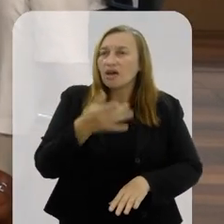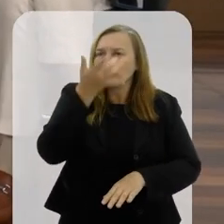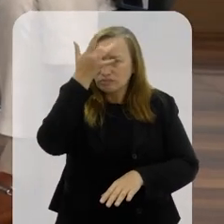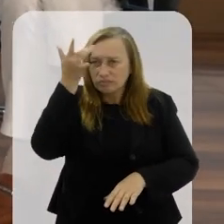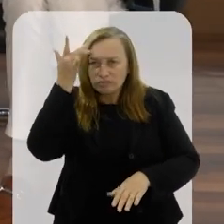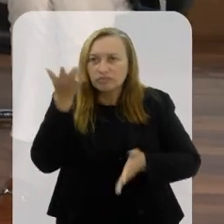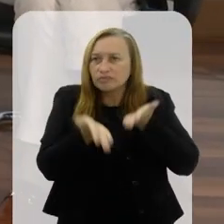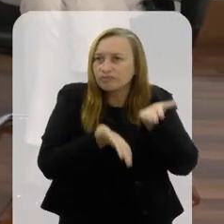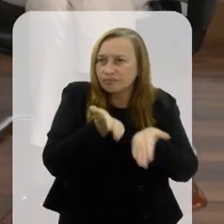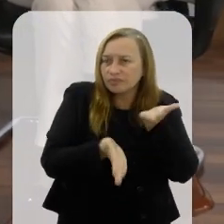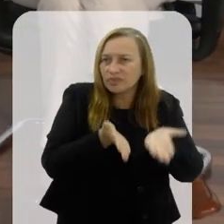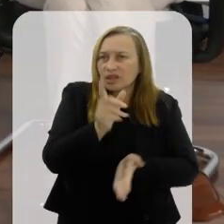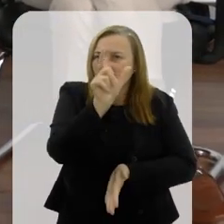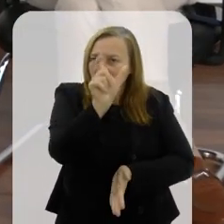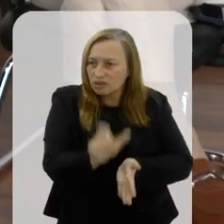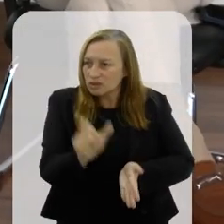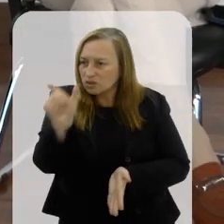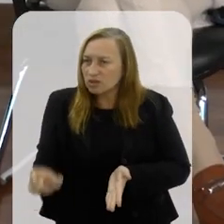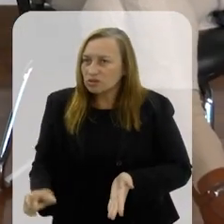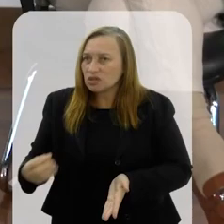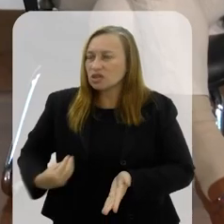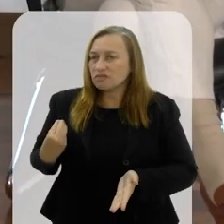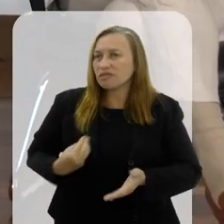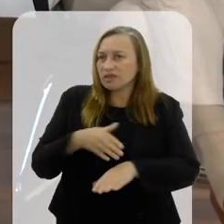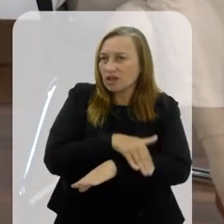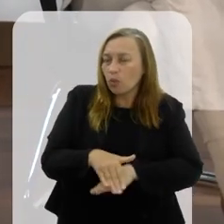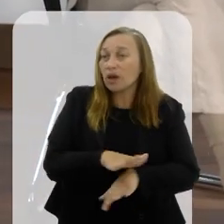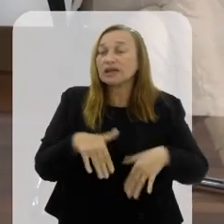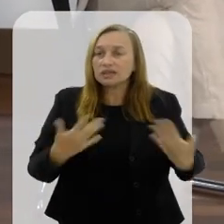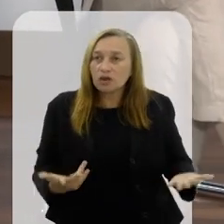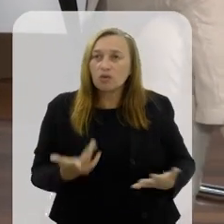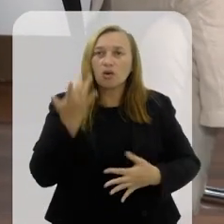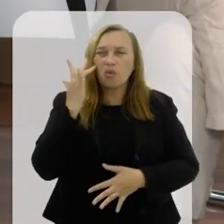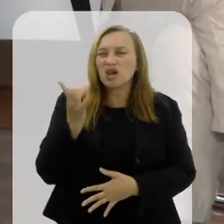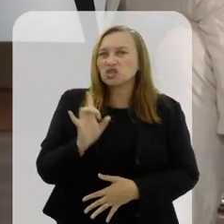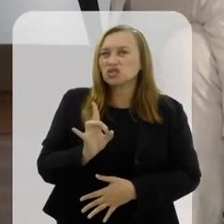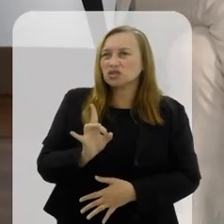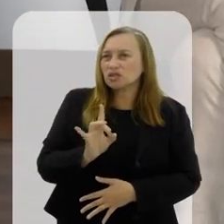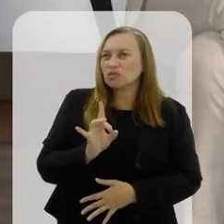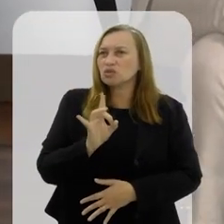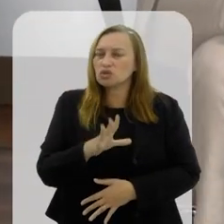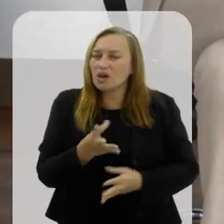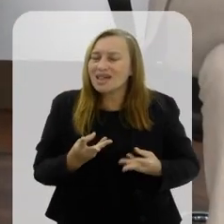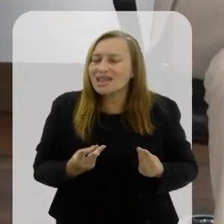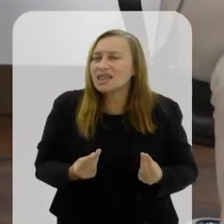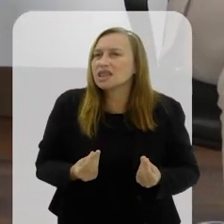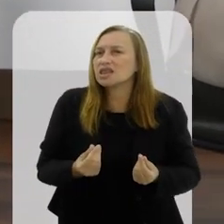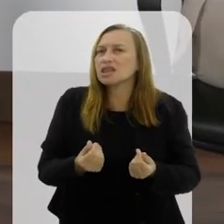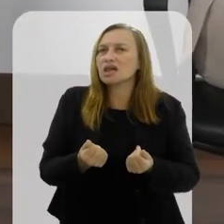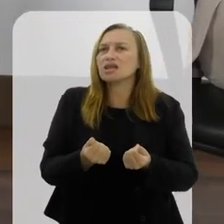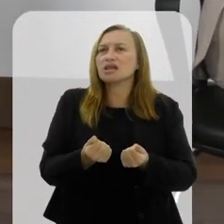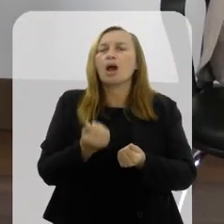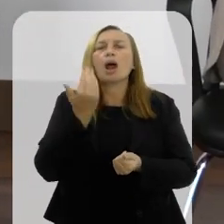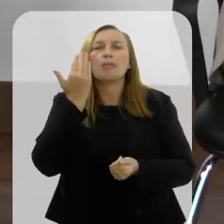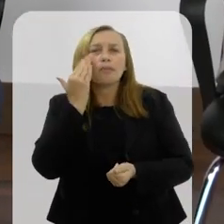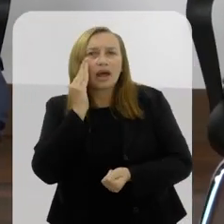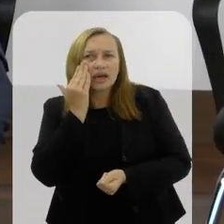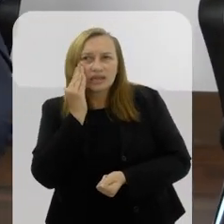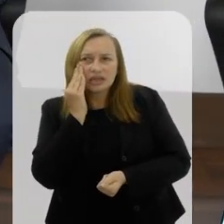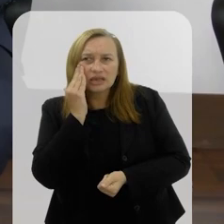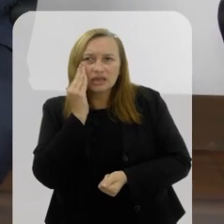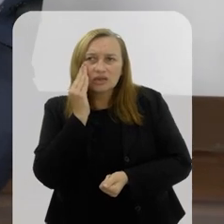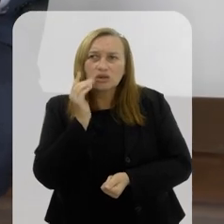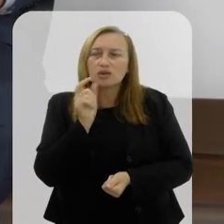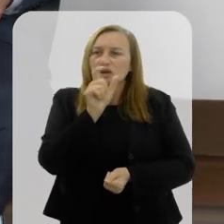da saúde mental das pessoas que ali estão. Então, eu acho que a gente tem que ter não só a sensibilidade